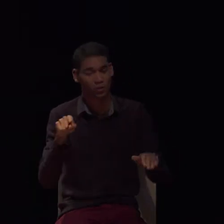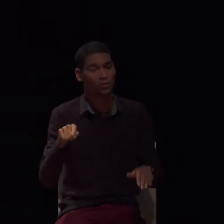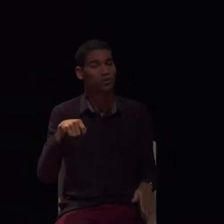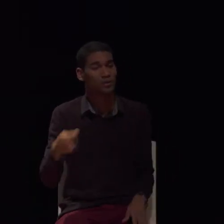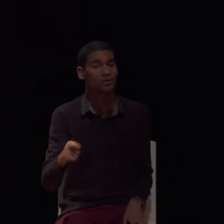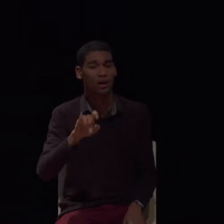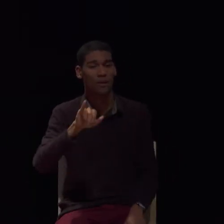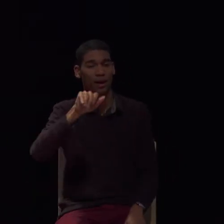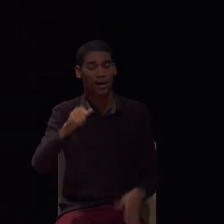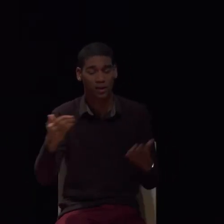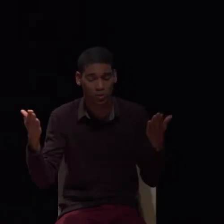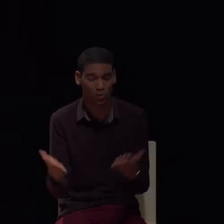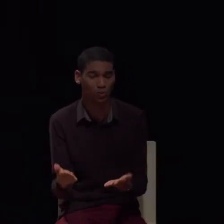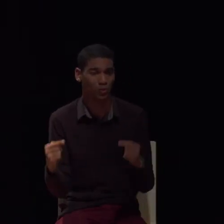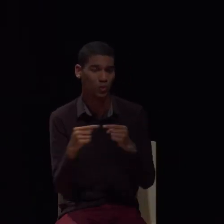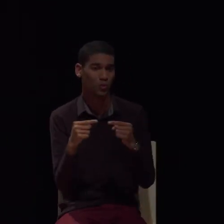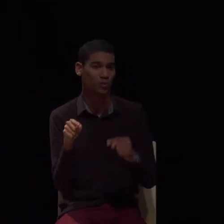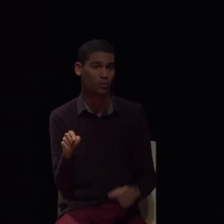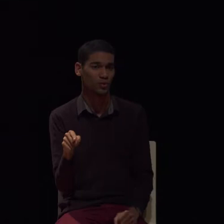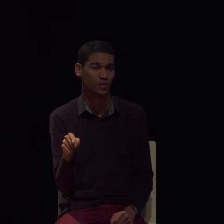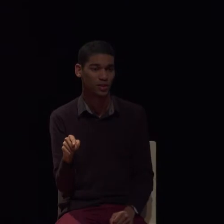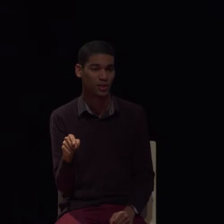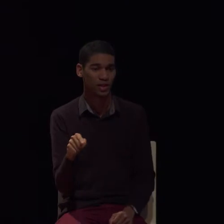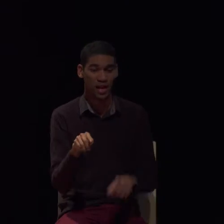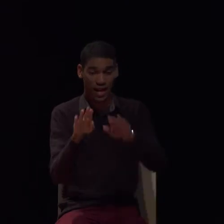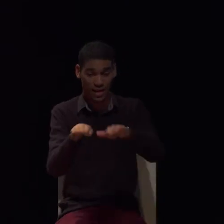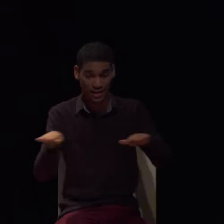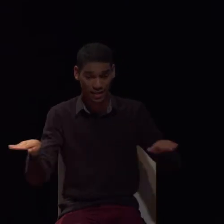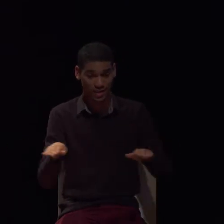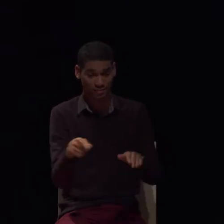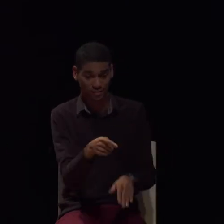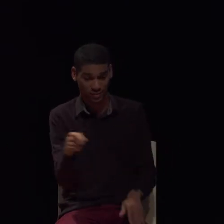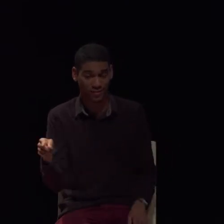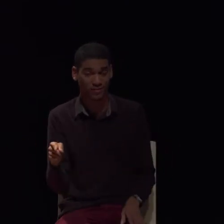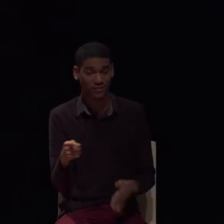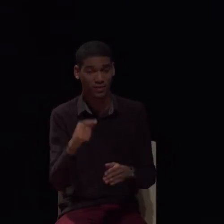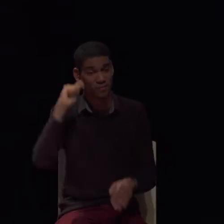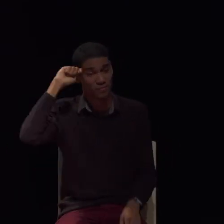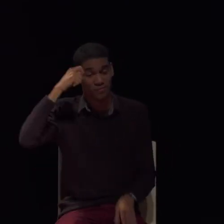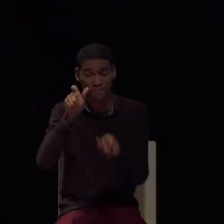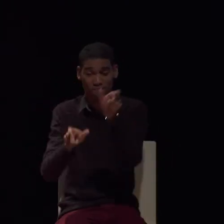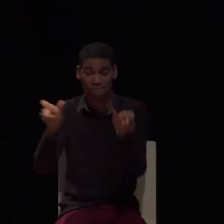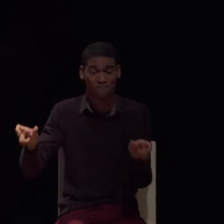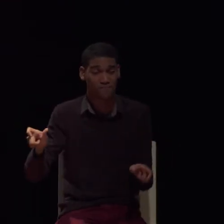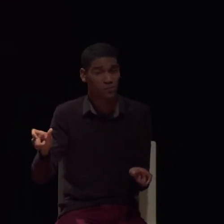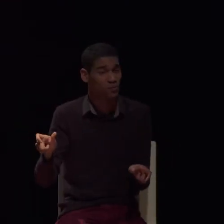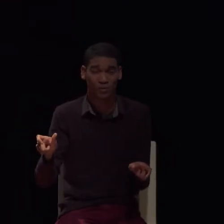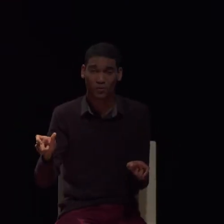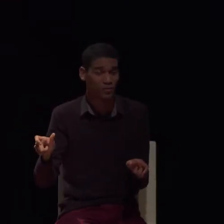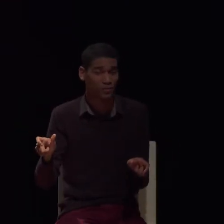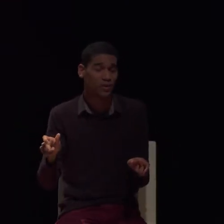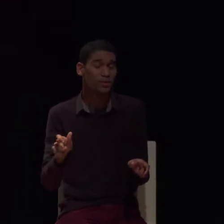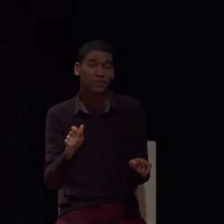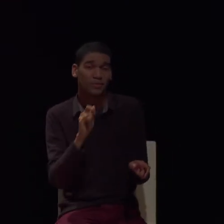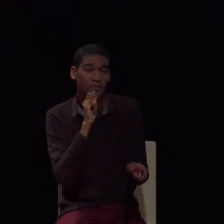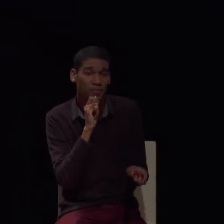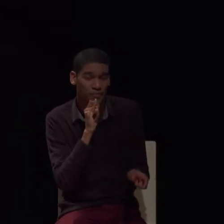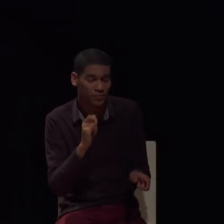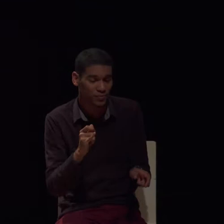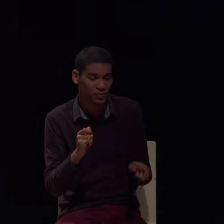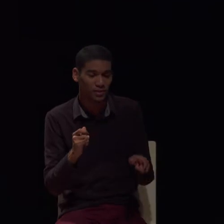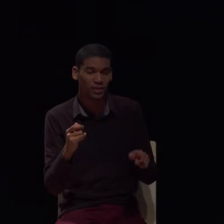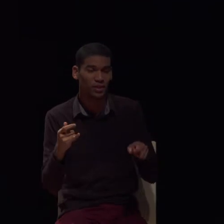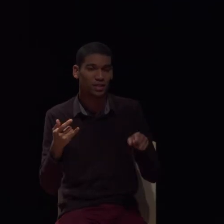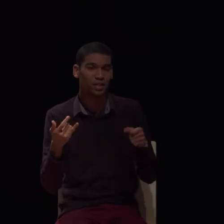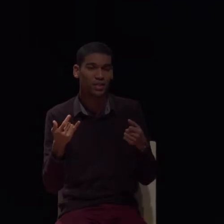jovens e adultos hoje e esses estudantes negros também não têm acesso a possibilidade de